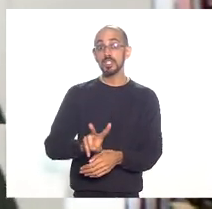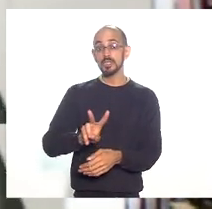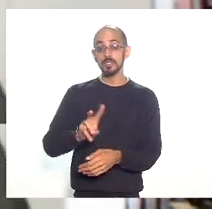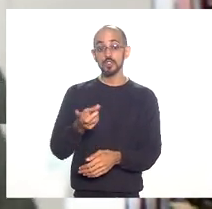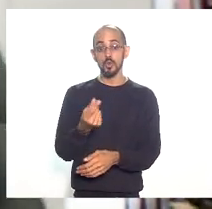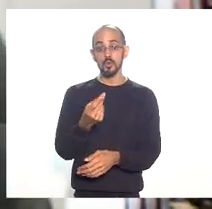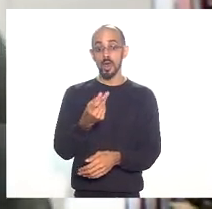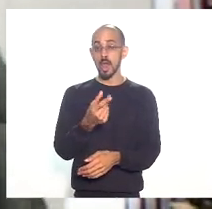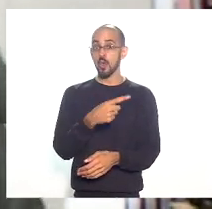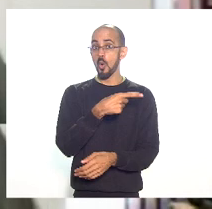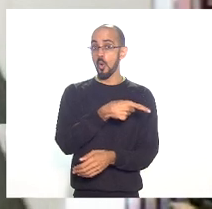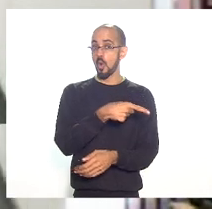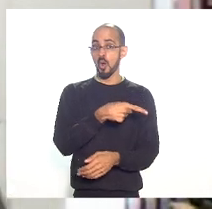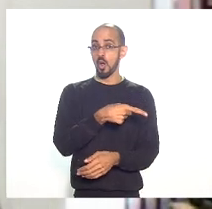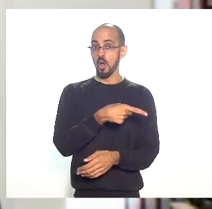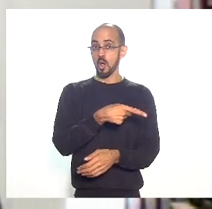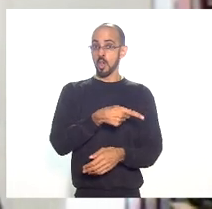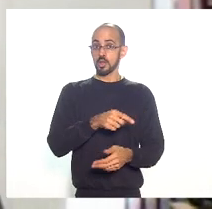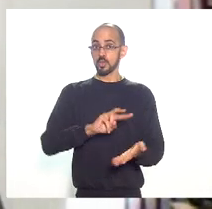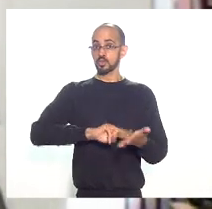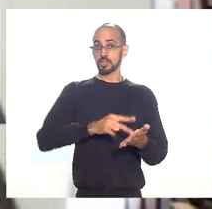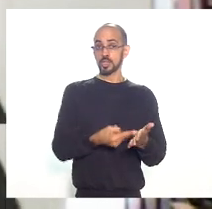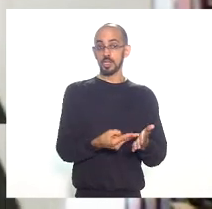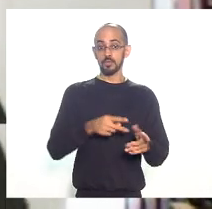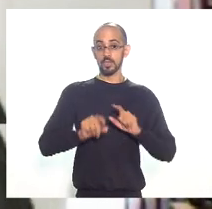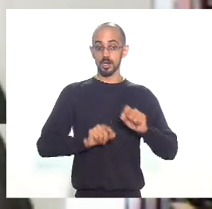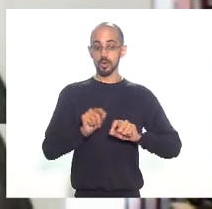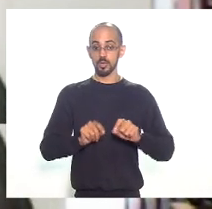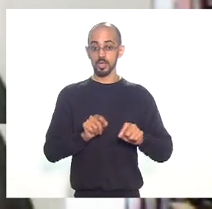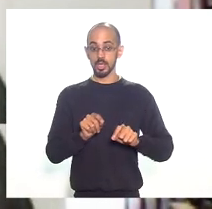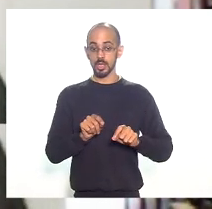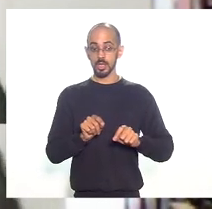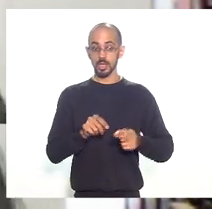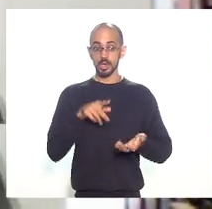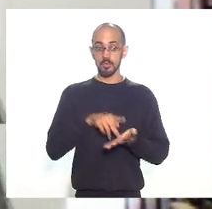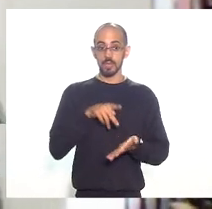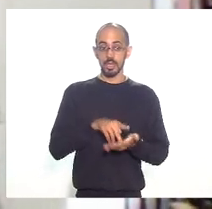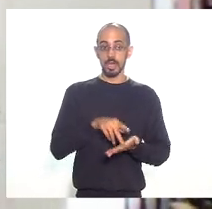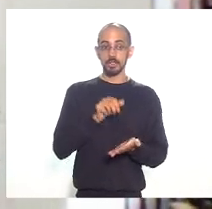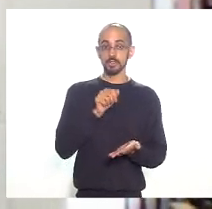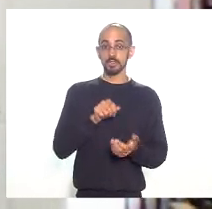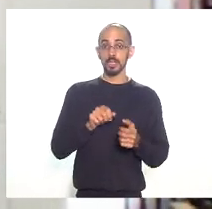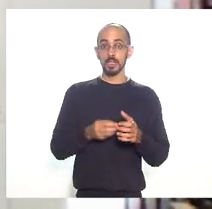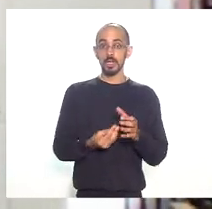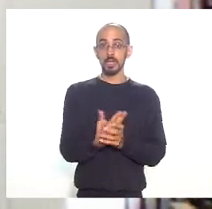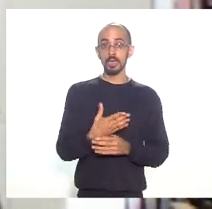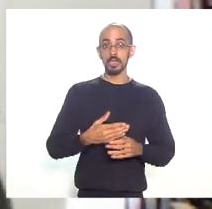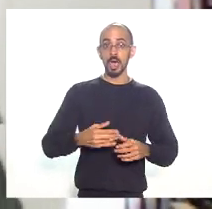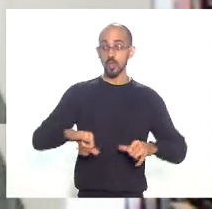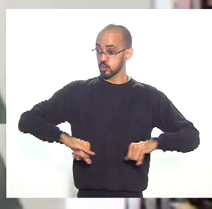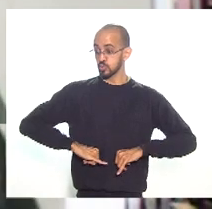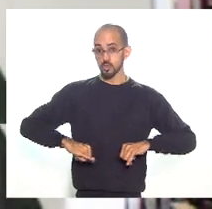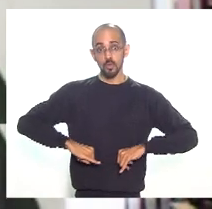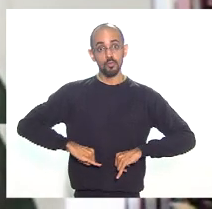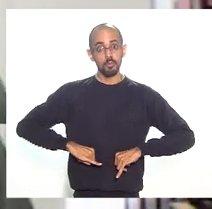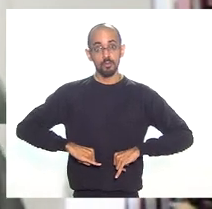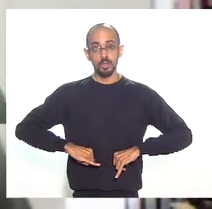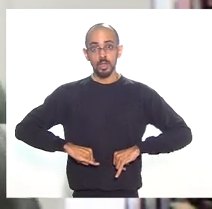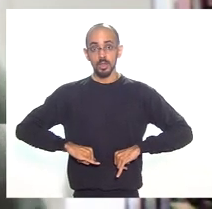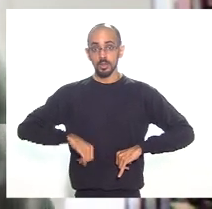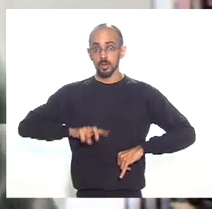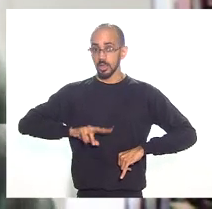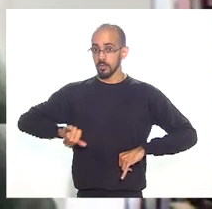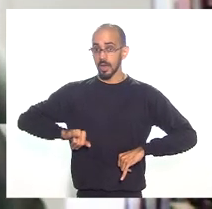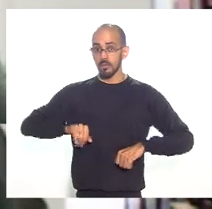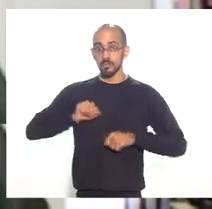valor. Então, significa o quê? Significa, na verdade, você fazer uma penalização que pode levar ao